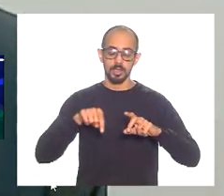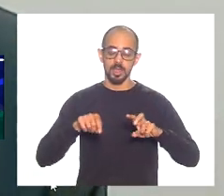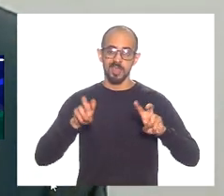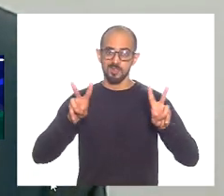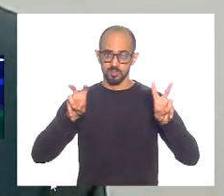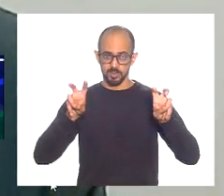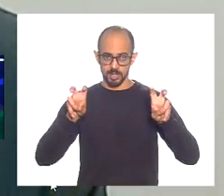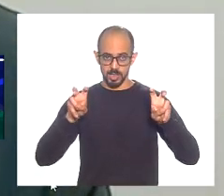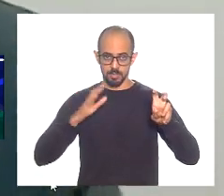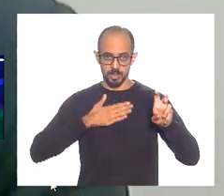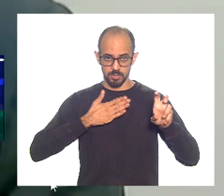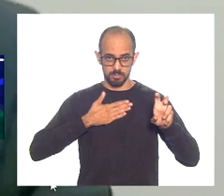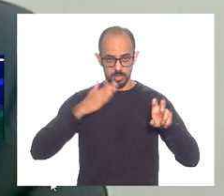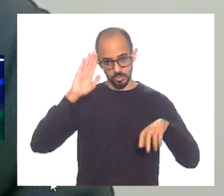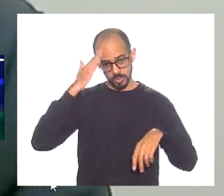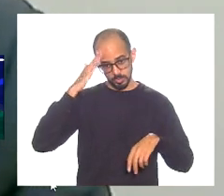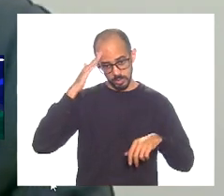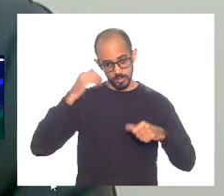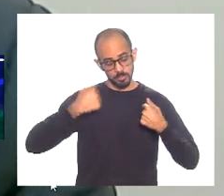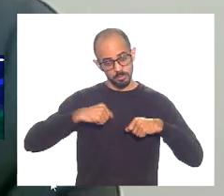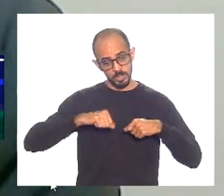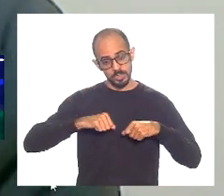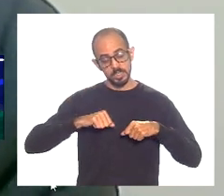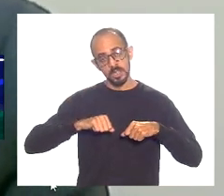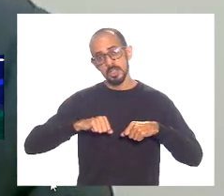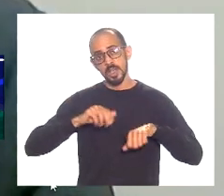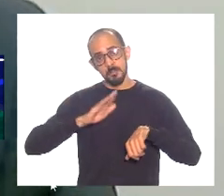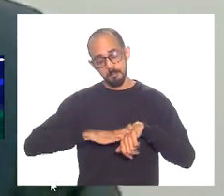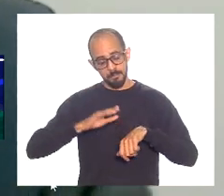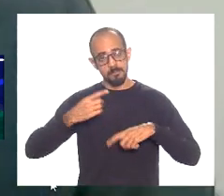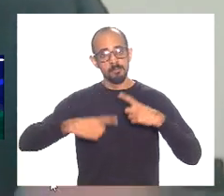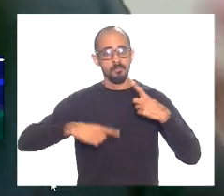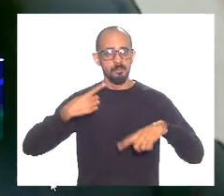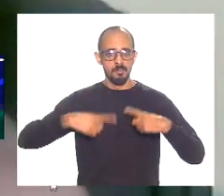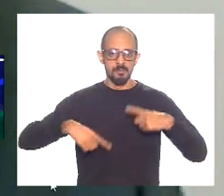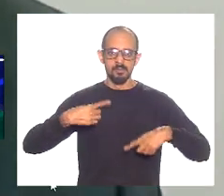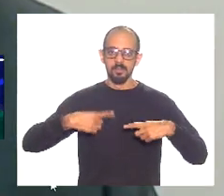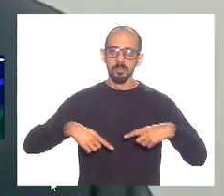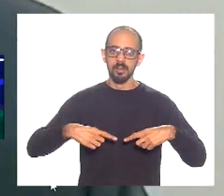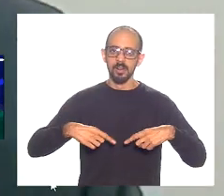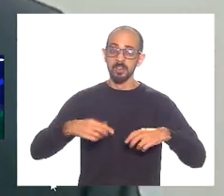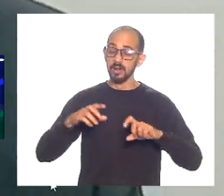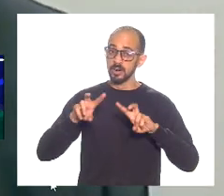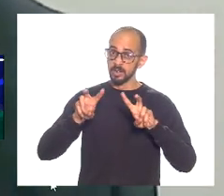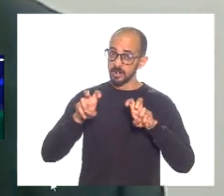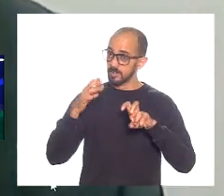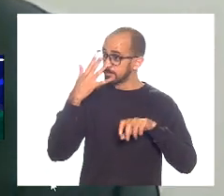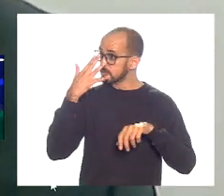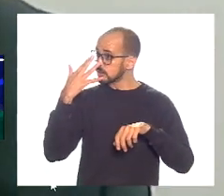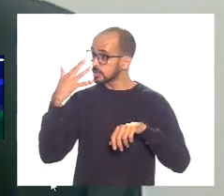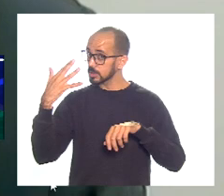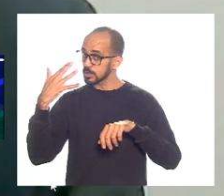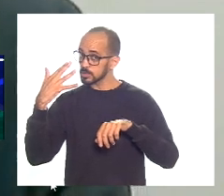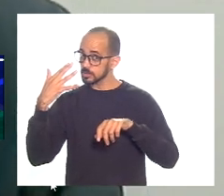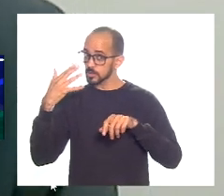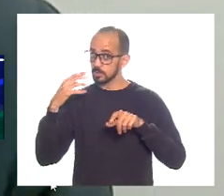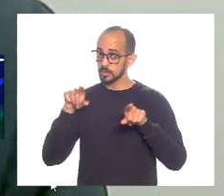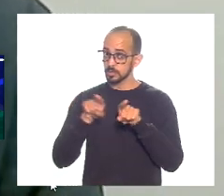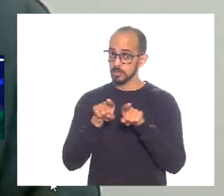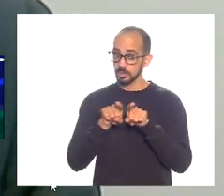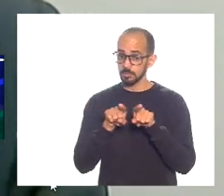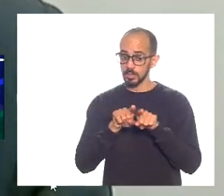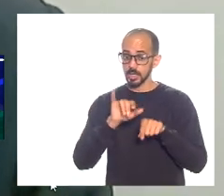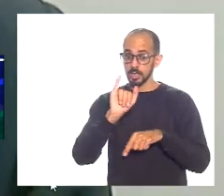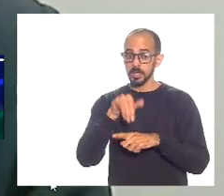no meu entendimento, ainda merece mais debate sobre a questão da orientação sexual e o debate da identidade de